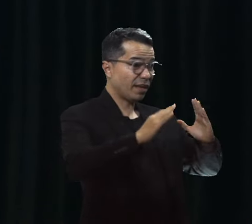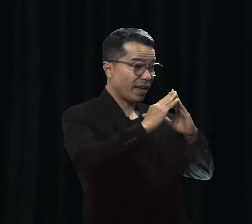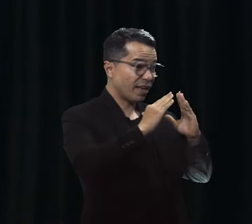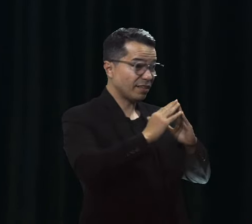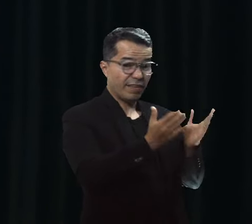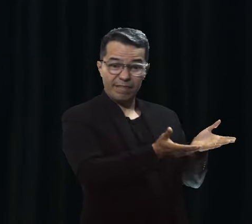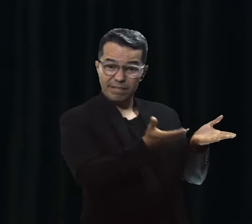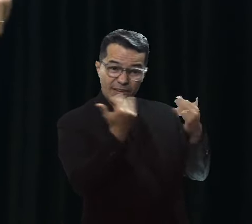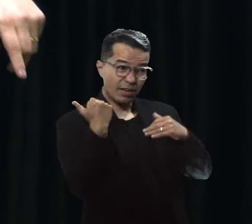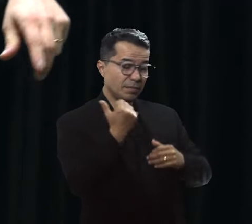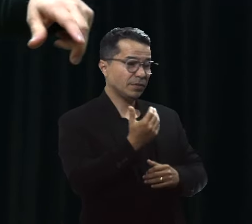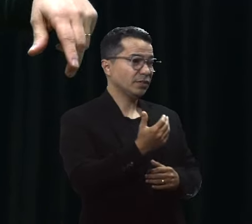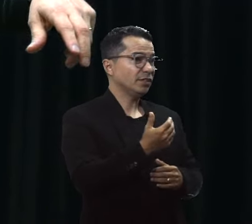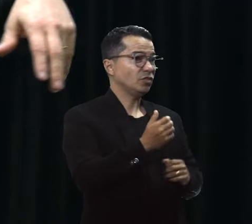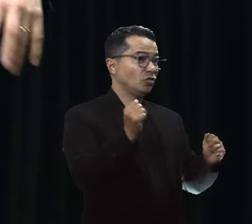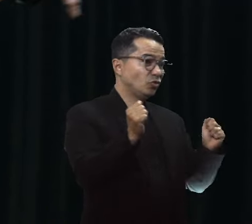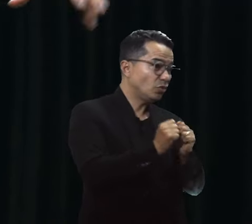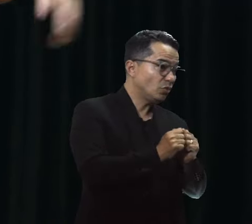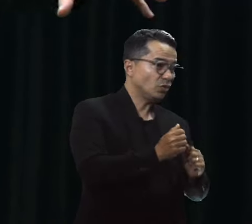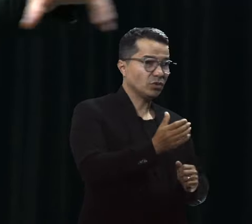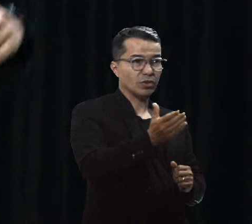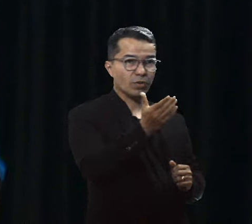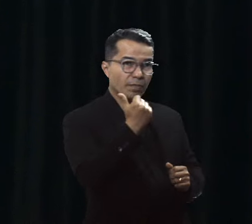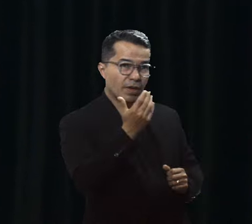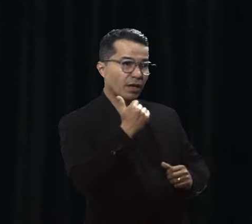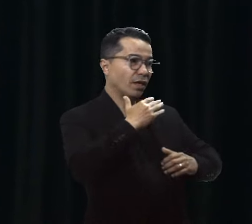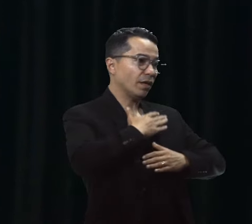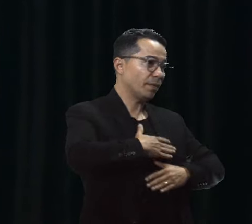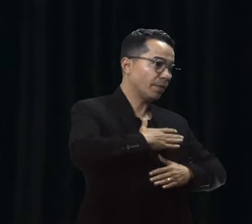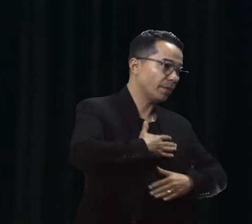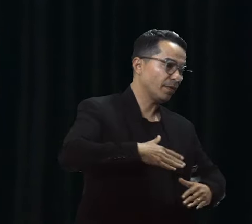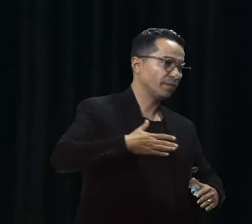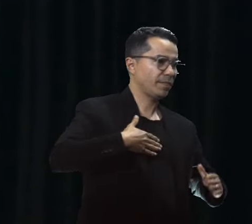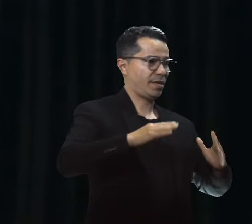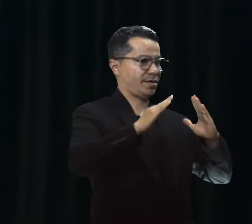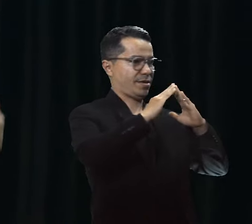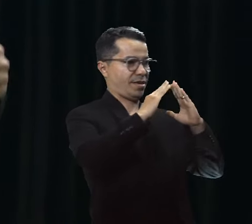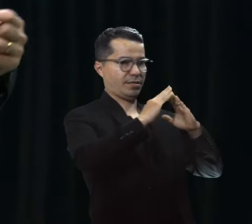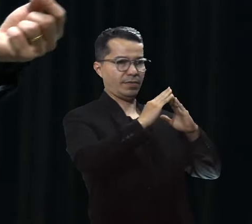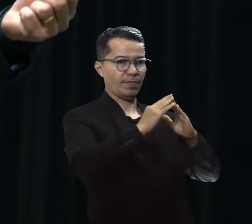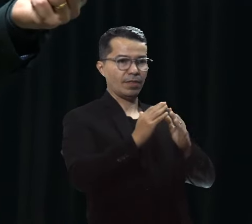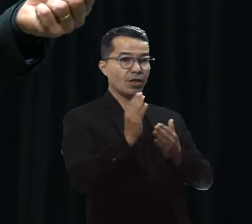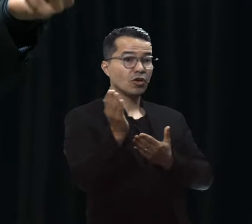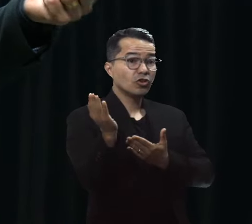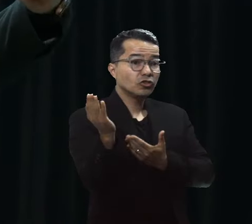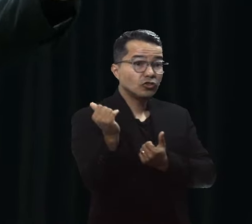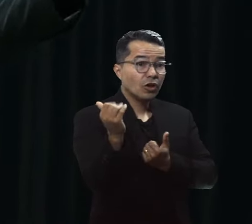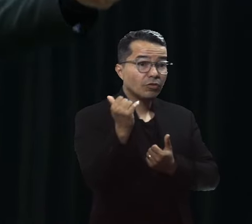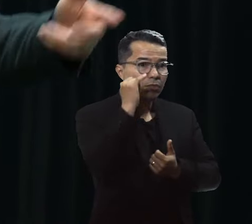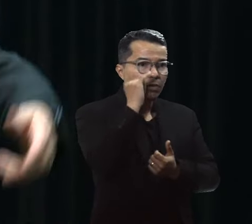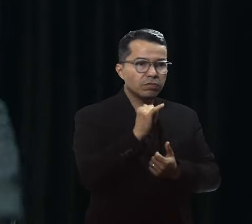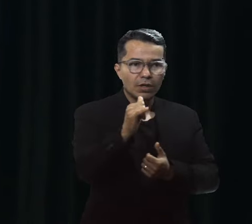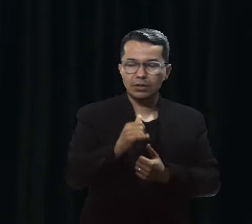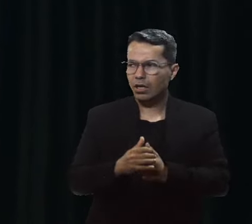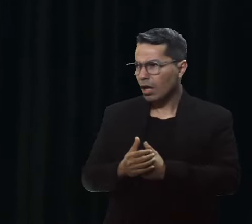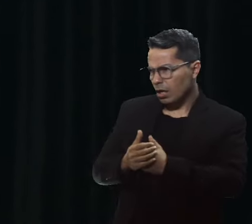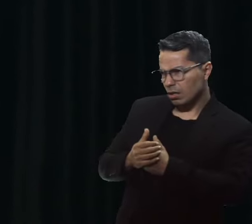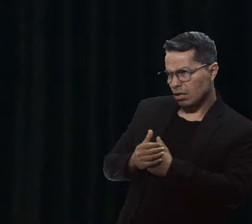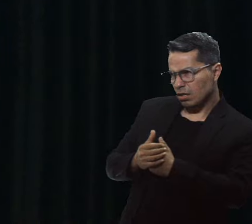Vamos lá comigo, você vai comer lá na minha casa. E ele acreditou no